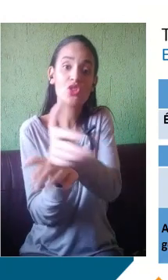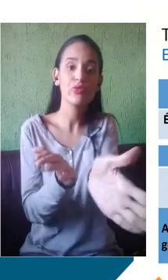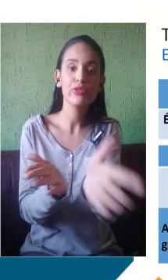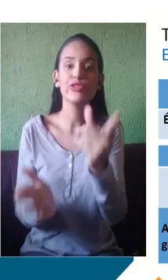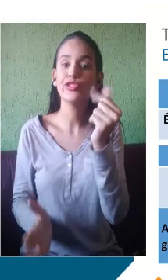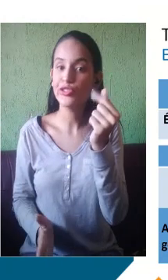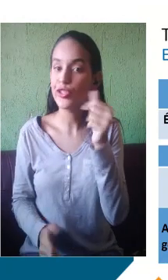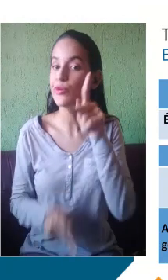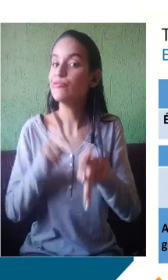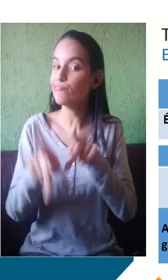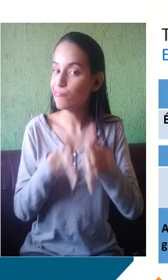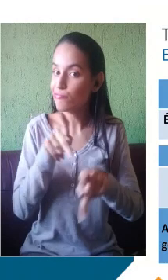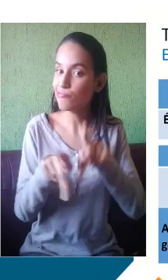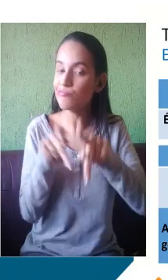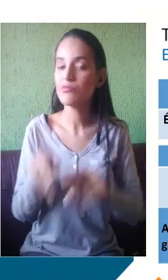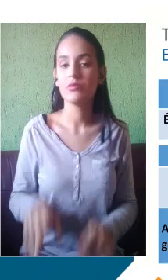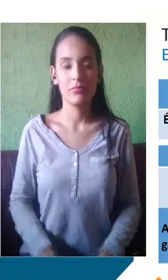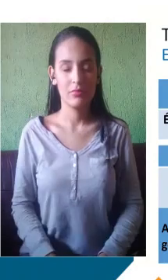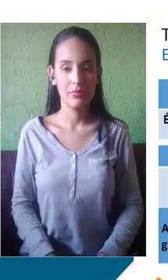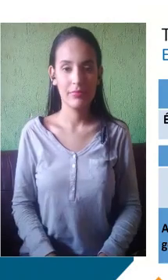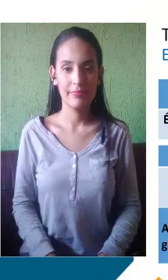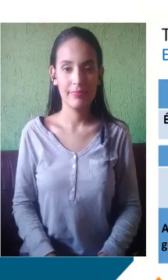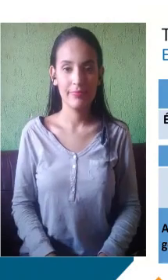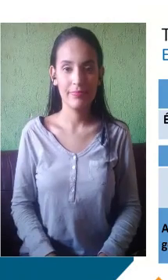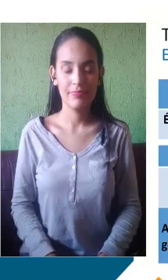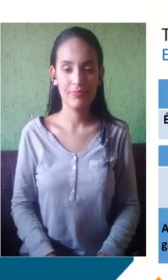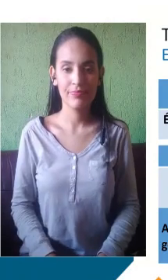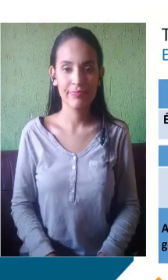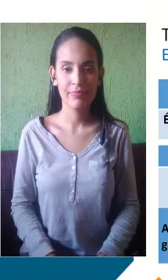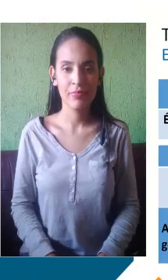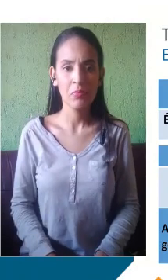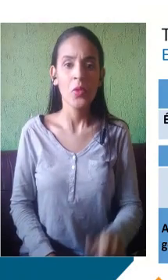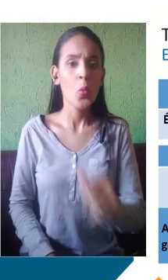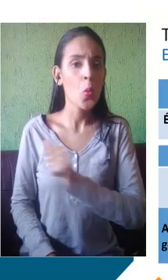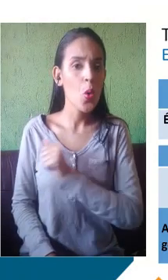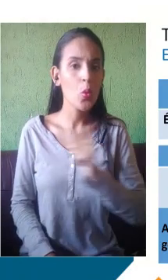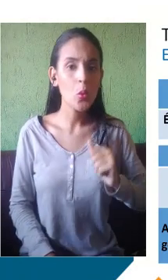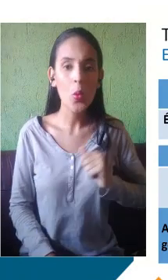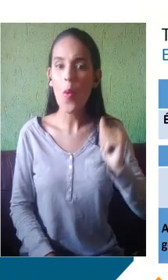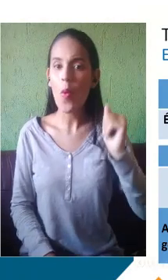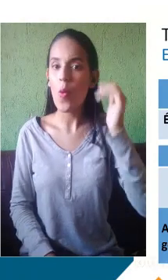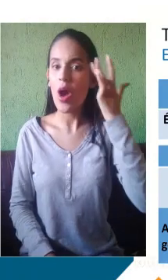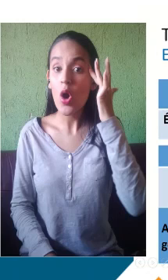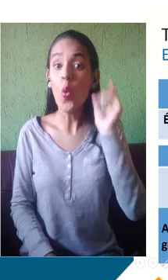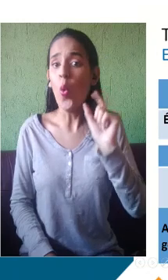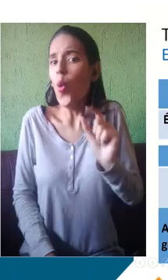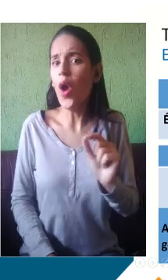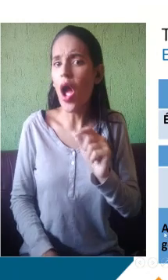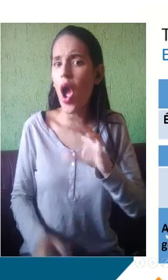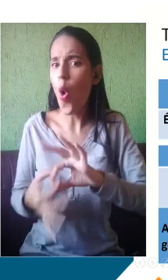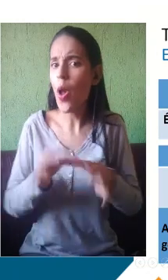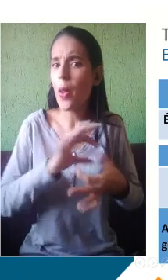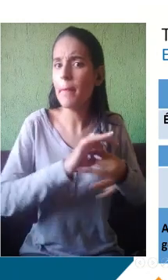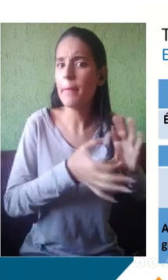Bem, o que o autor defende sobre o tema Olimpíadas? Qual é o posicionamento dele sobre o tema Olimpíadas? Ele se posiciona